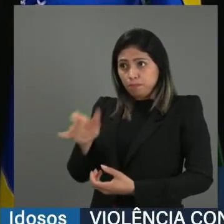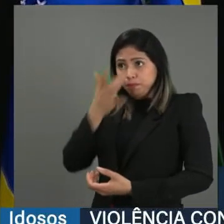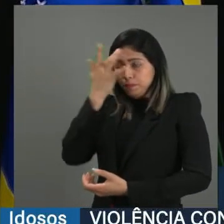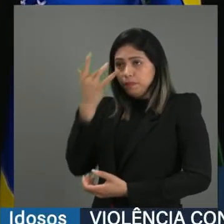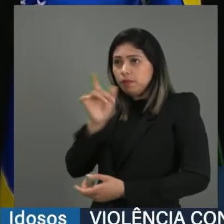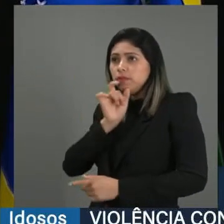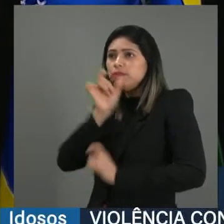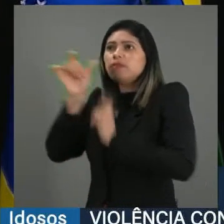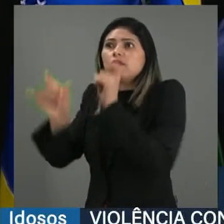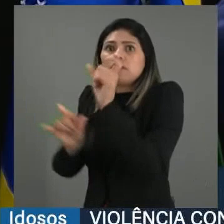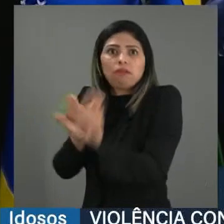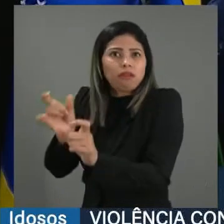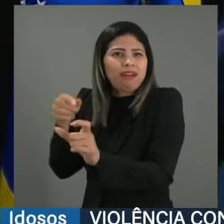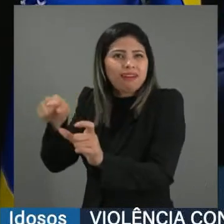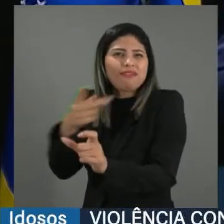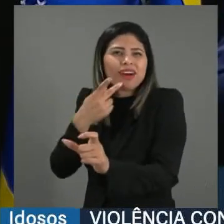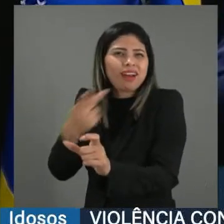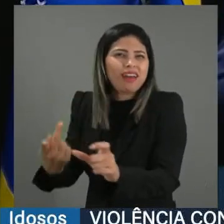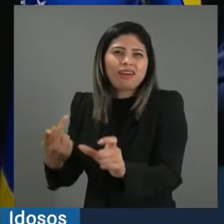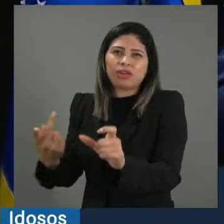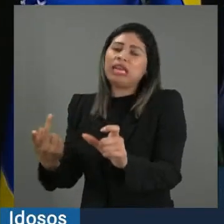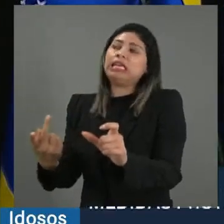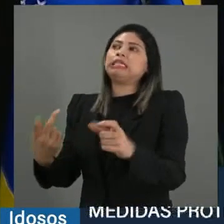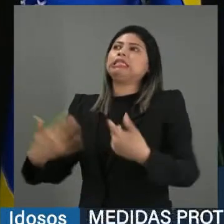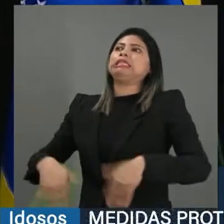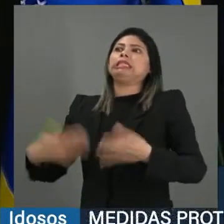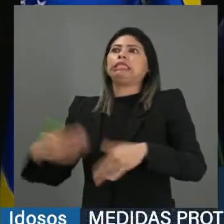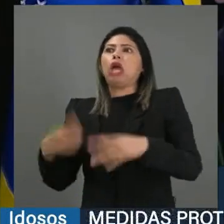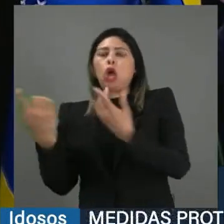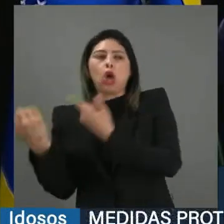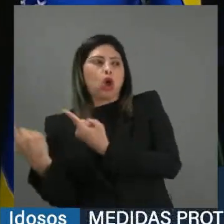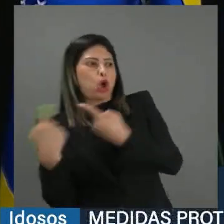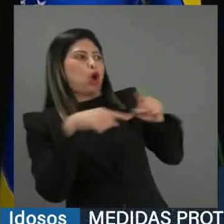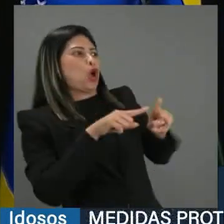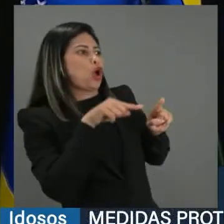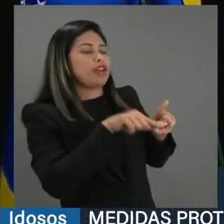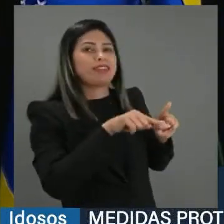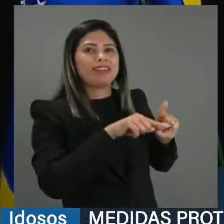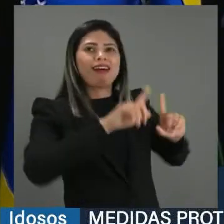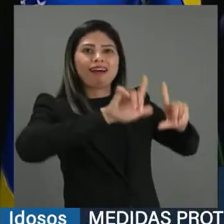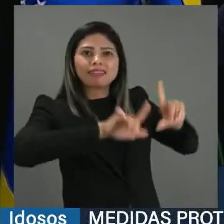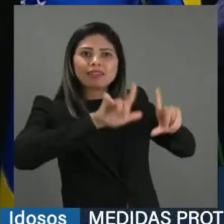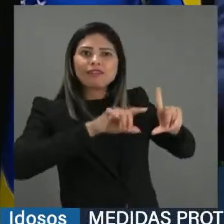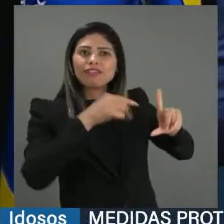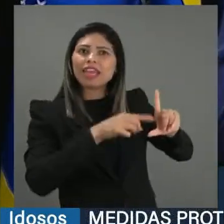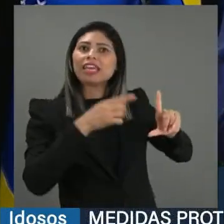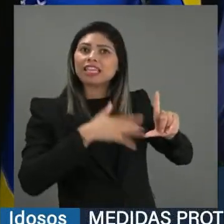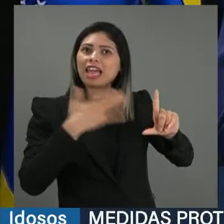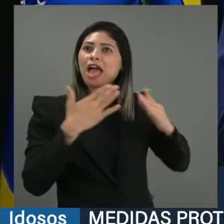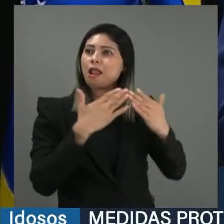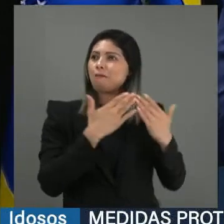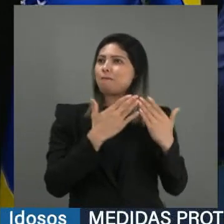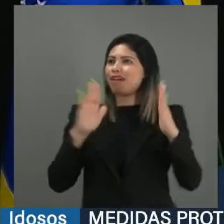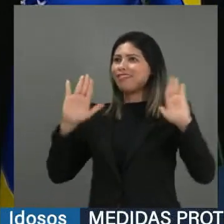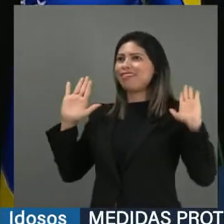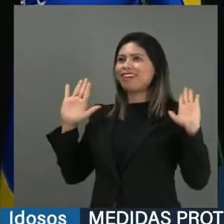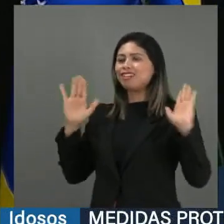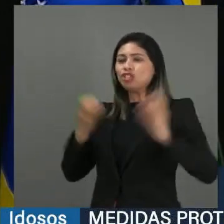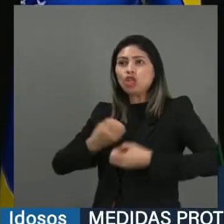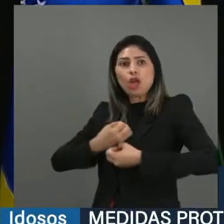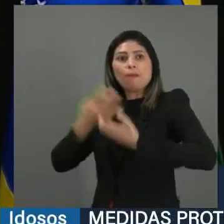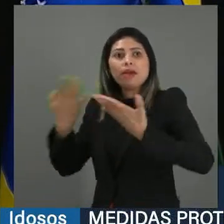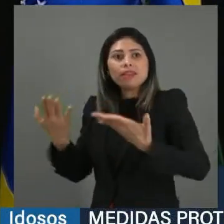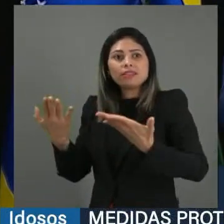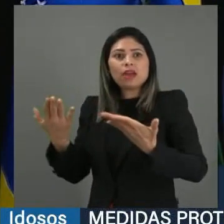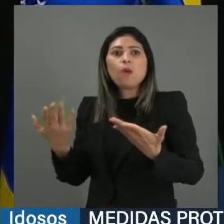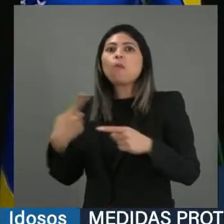pode incriminar um veículo que está abrindo a porta para a liberdade de expressão. É a